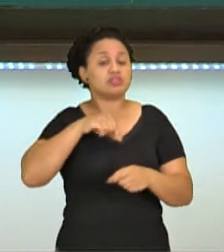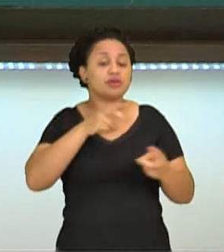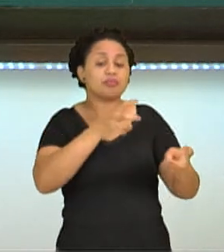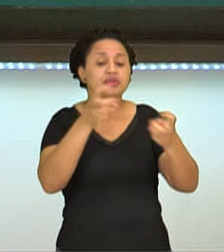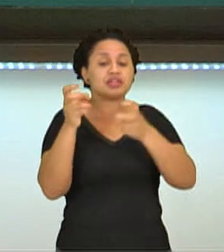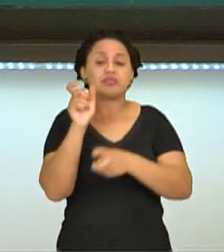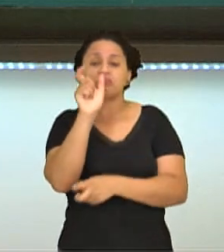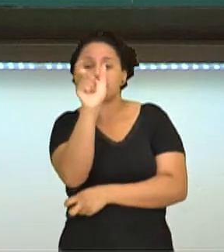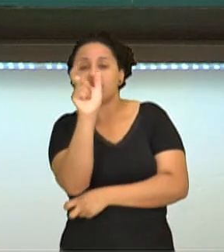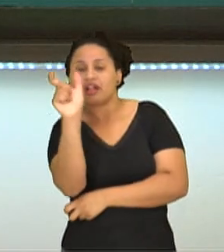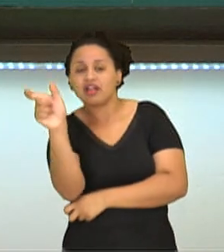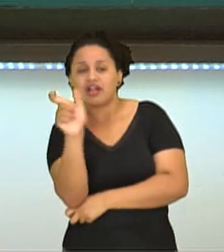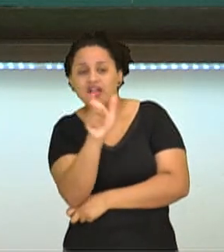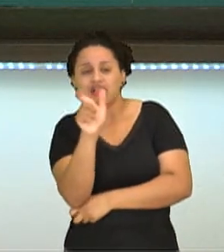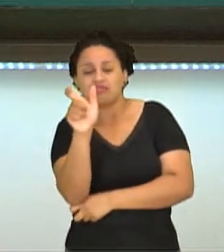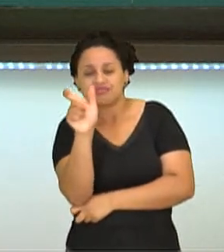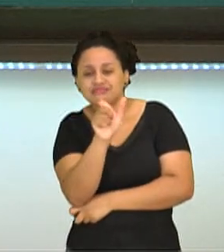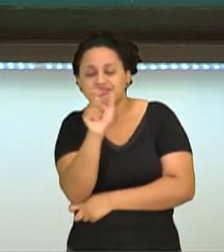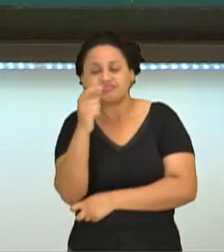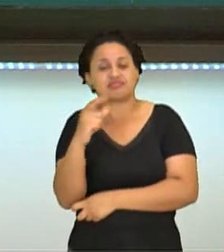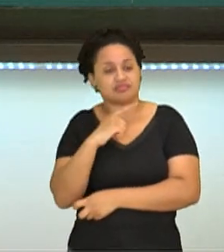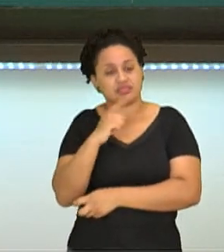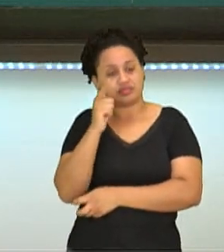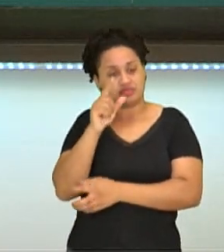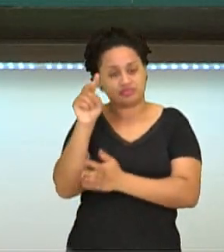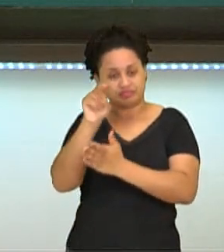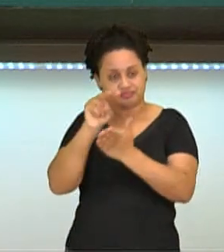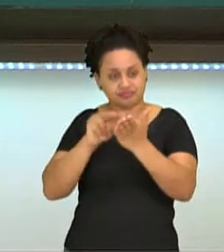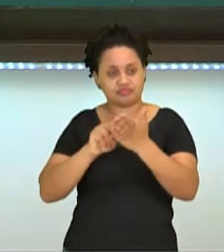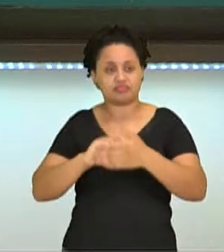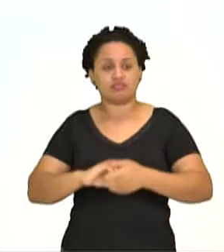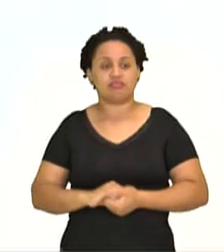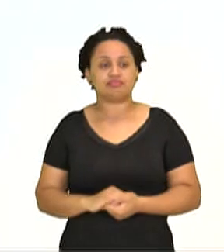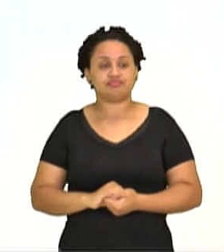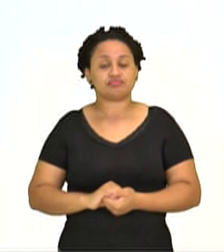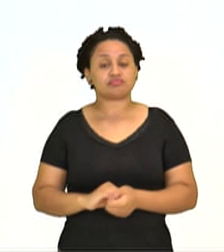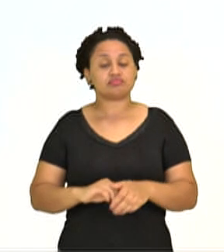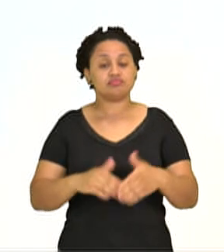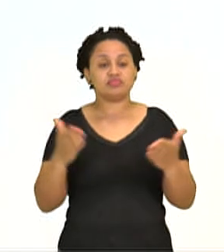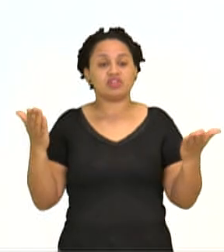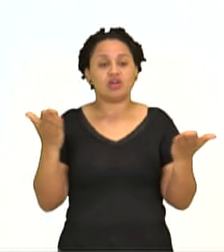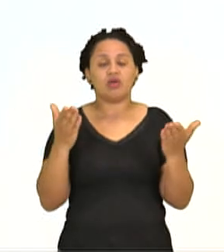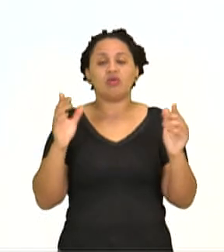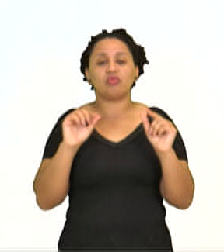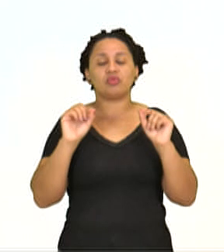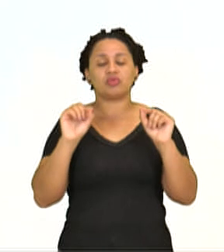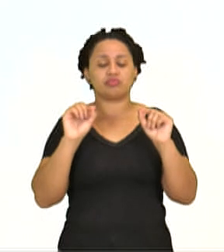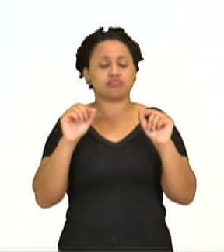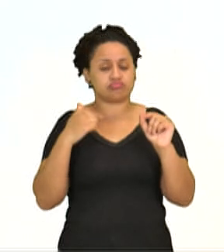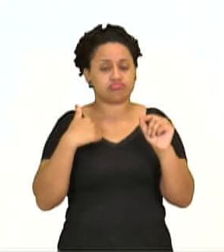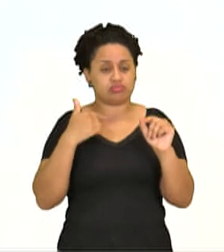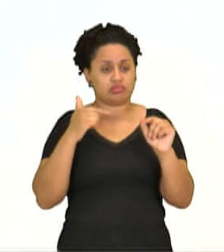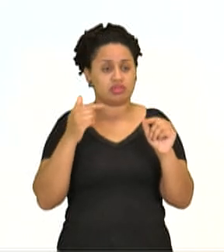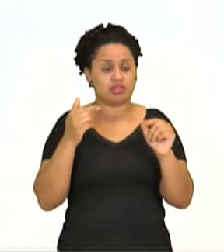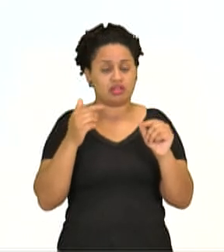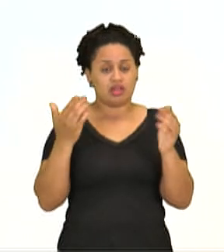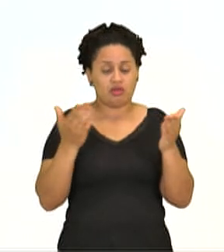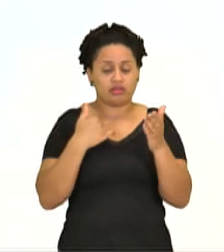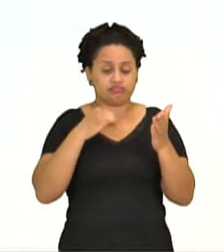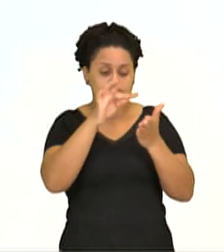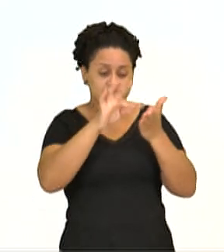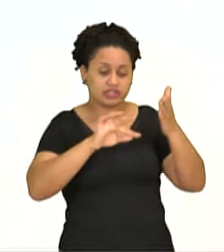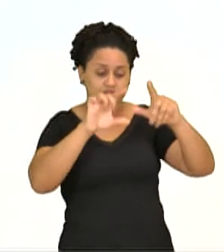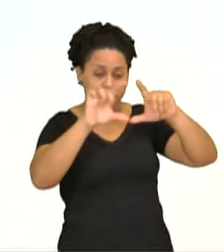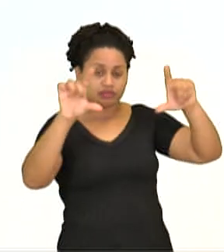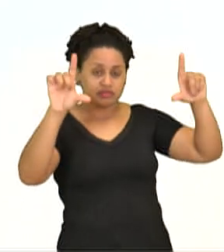aquelas palavrinhas que nós acabamos de ver. Então, vamos descobrir nesse texto